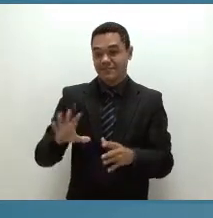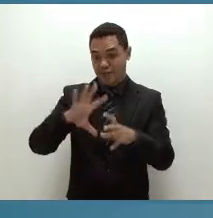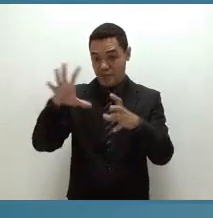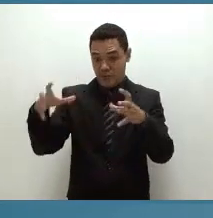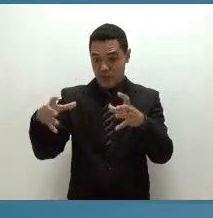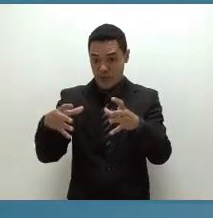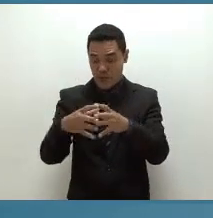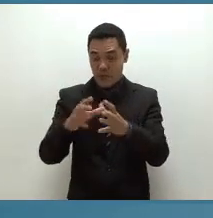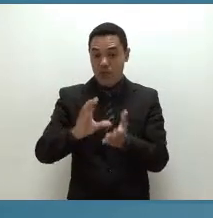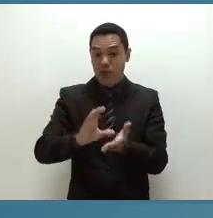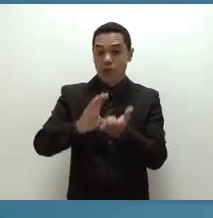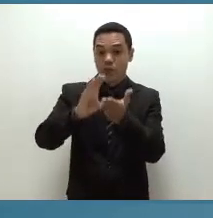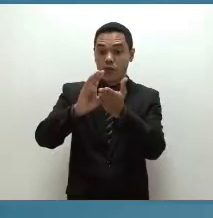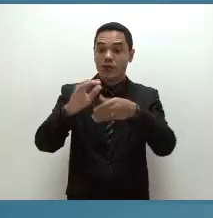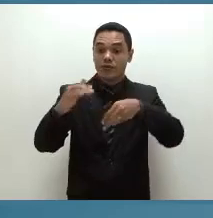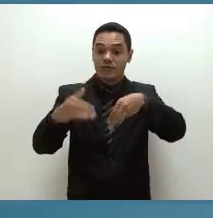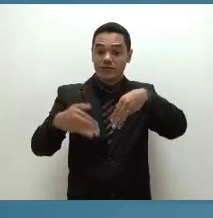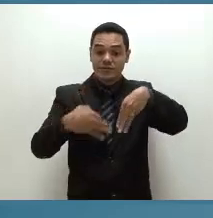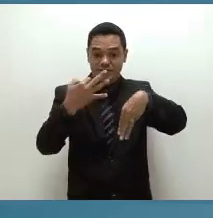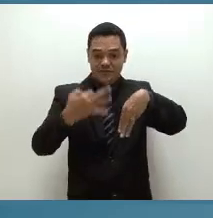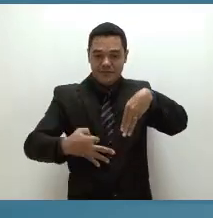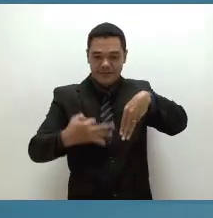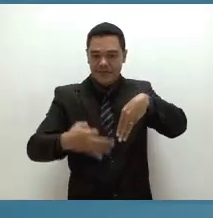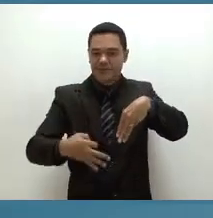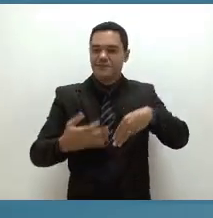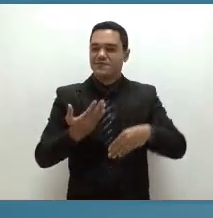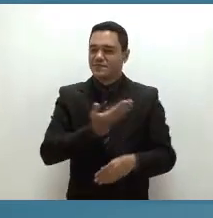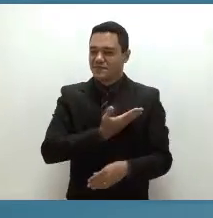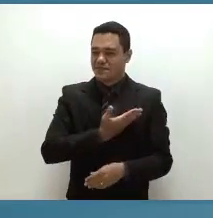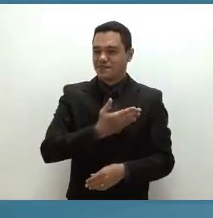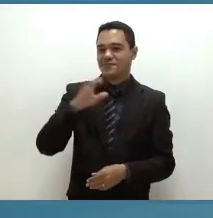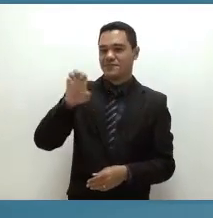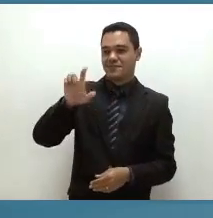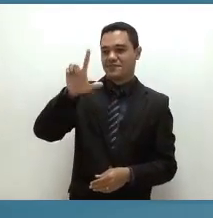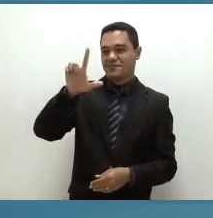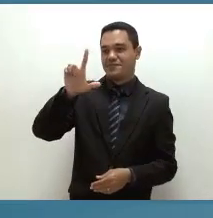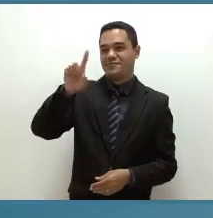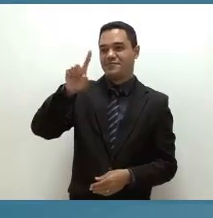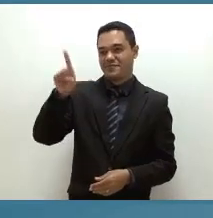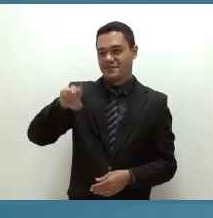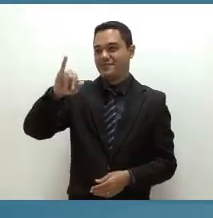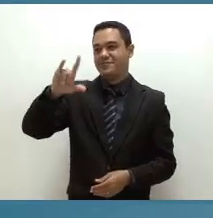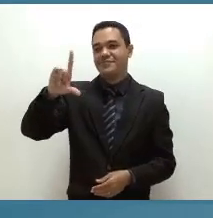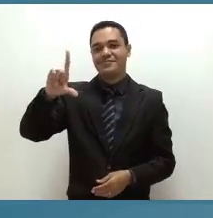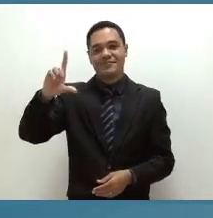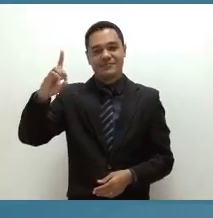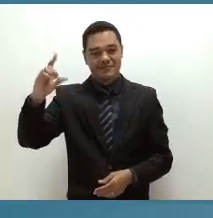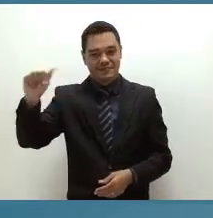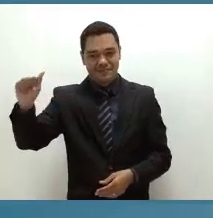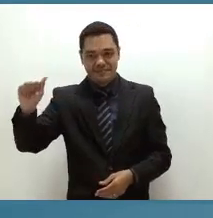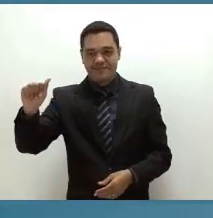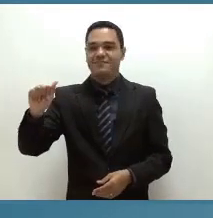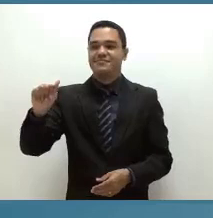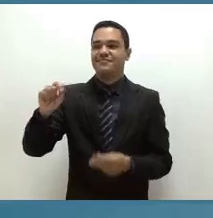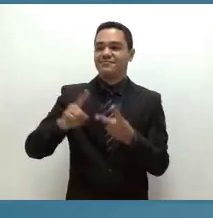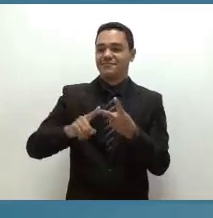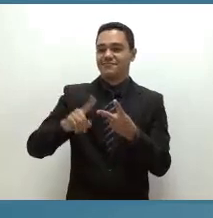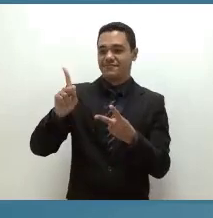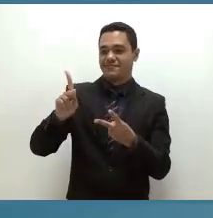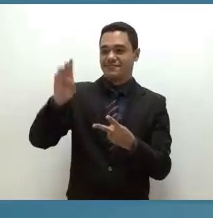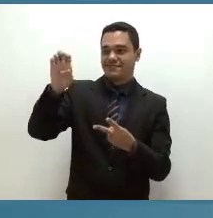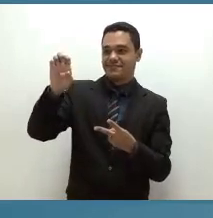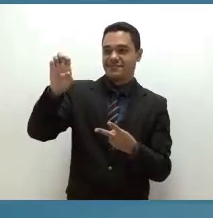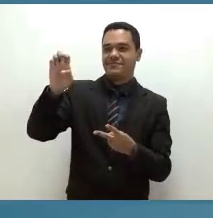da Magistratura, amiga Esilda, Késima, Margui,